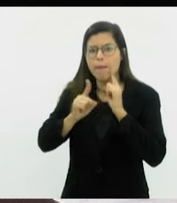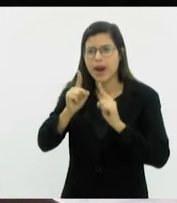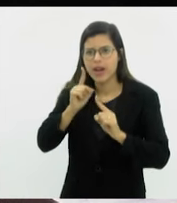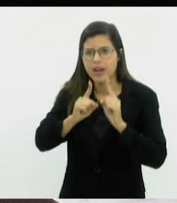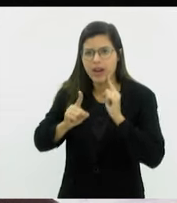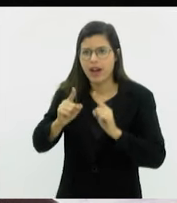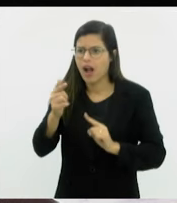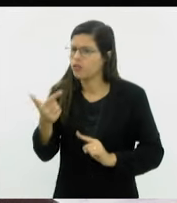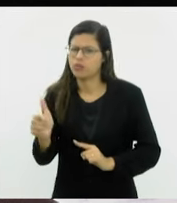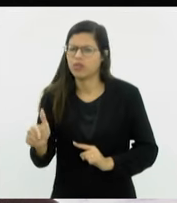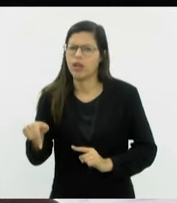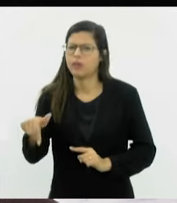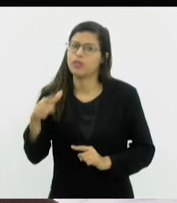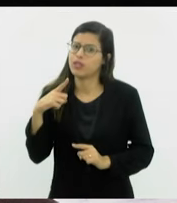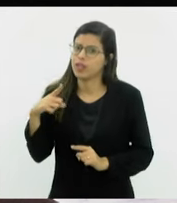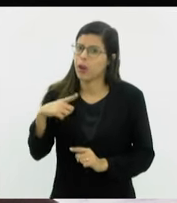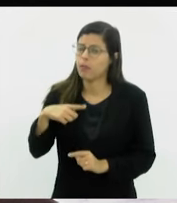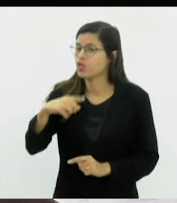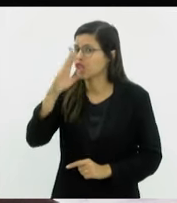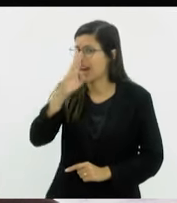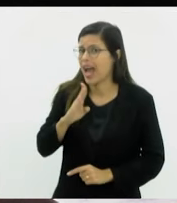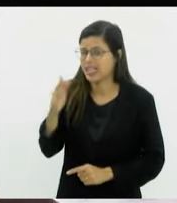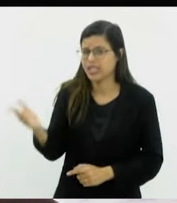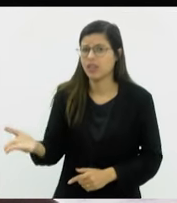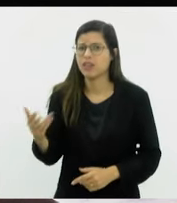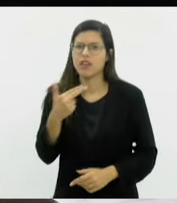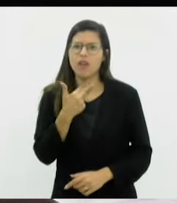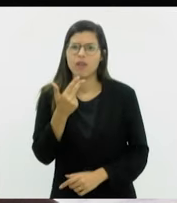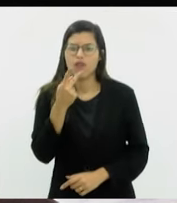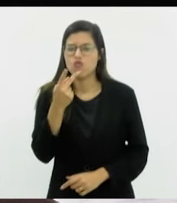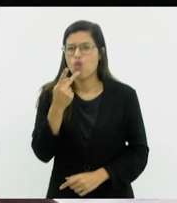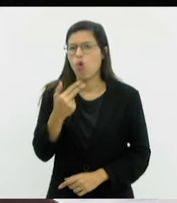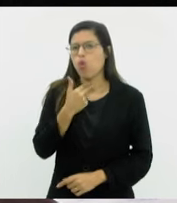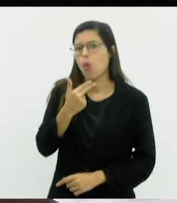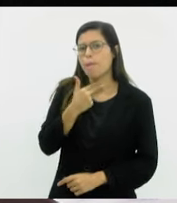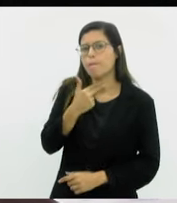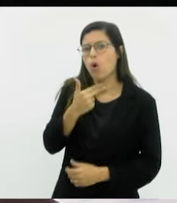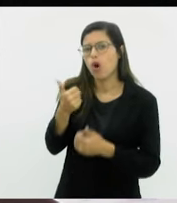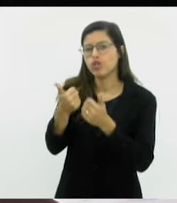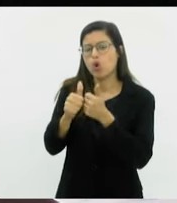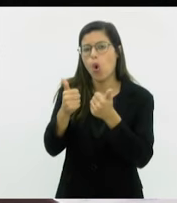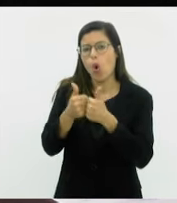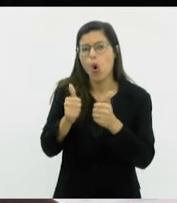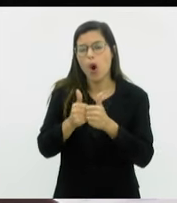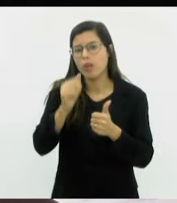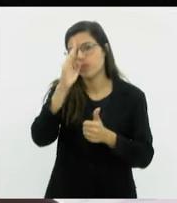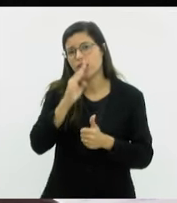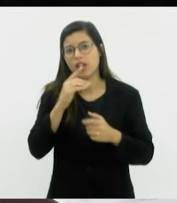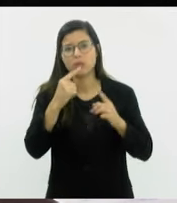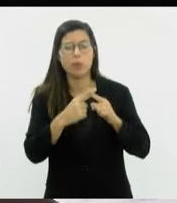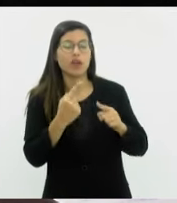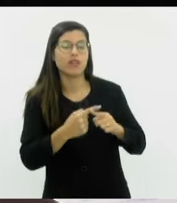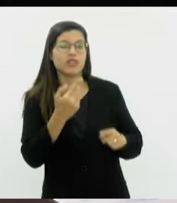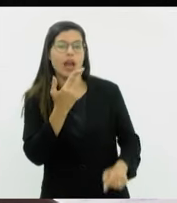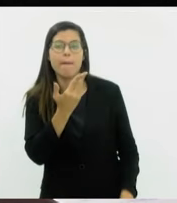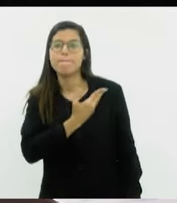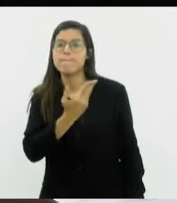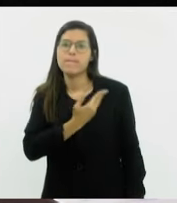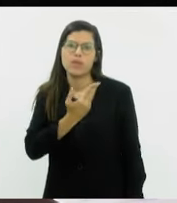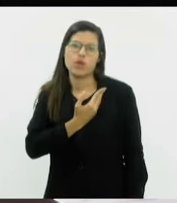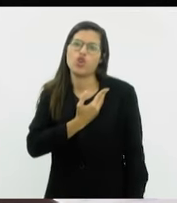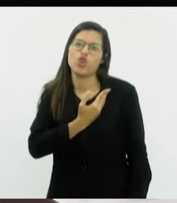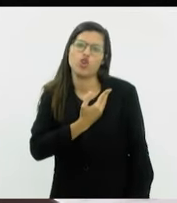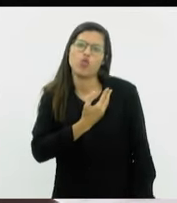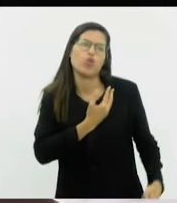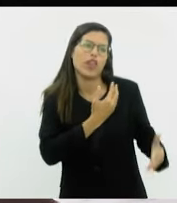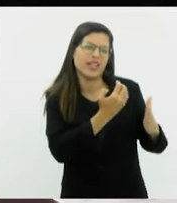contrário, montamos ônibus de graça, você disse que não podia montar ônibus de graça aí porque você era amigo dos caras. Os caras, né? Sabe quem são os caras,